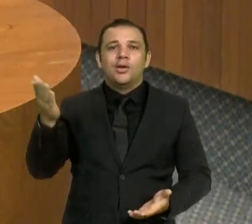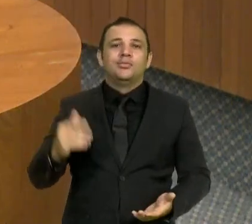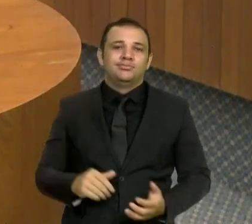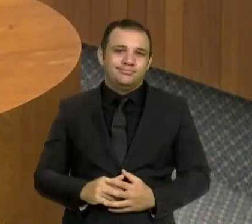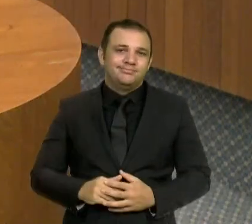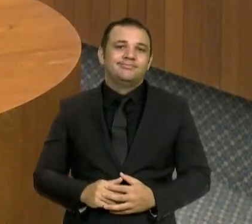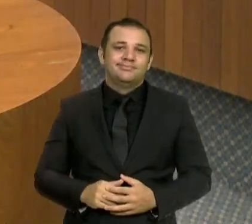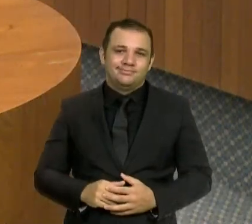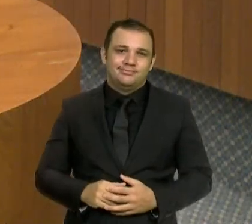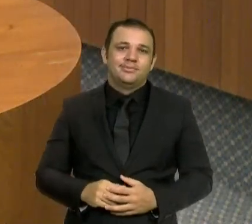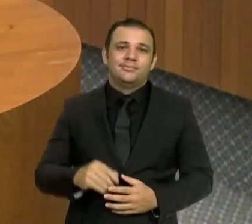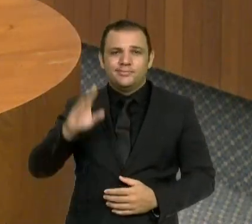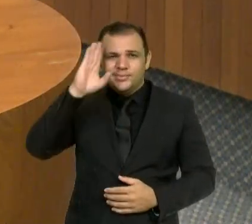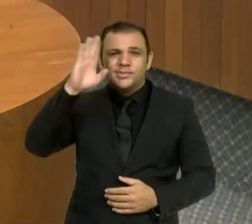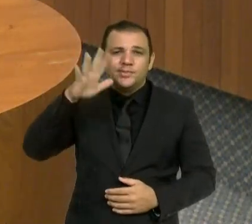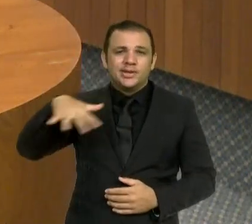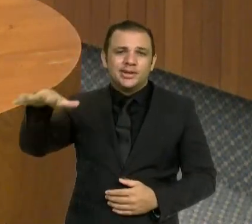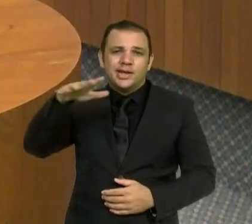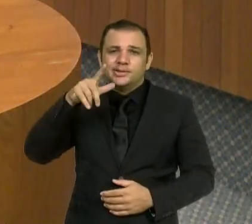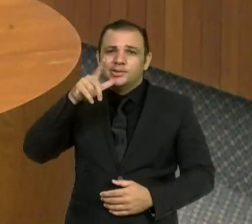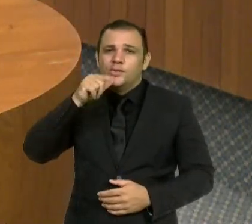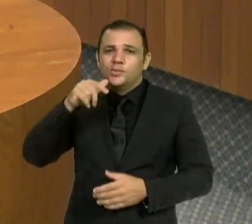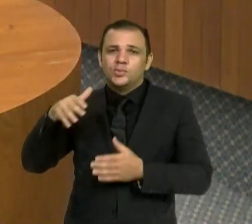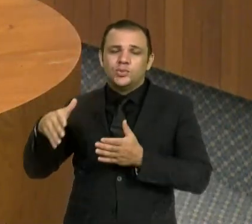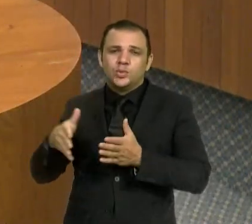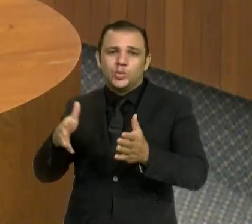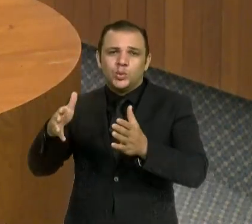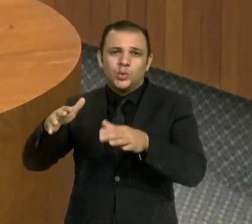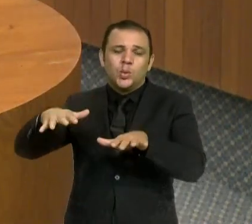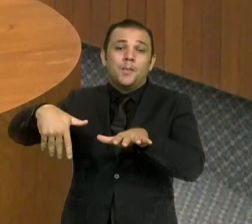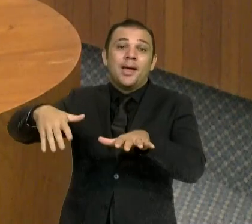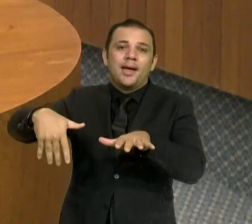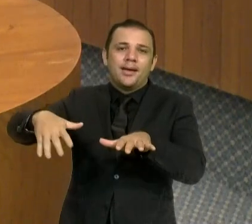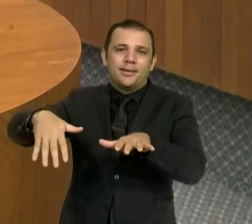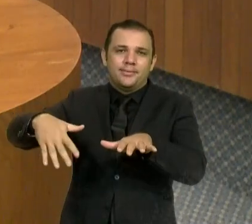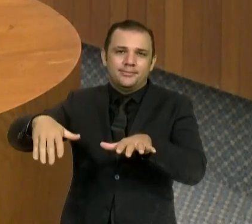precisamente na região litoral. E aqui eu quero chamar a atenção,